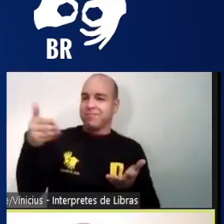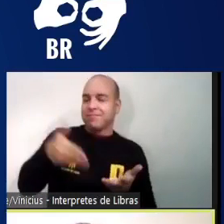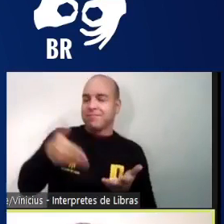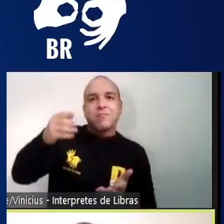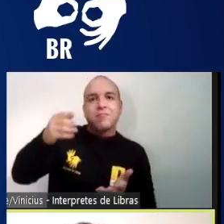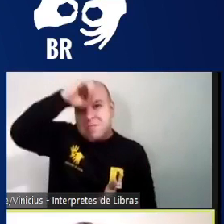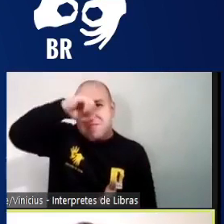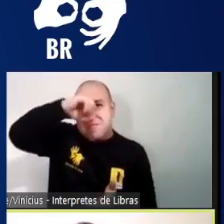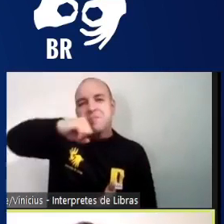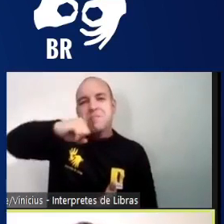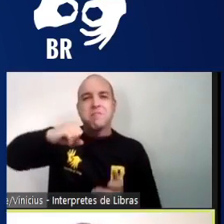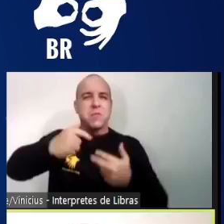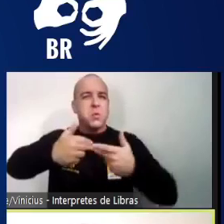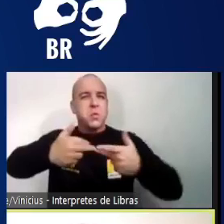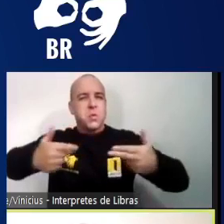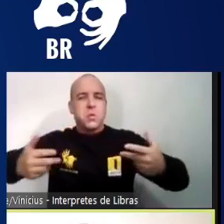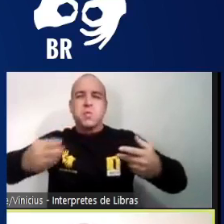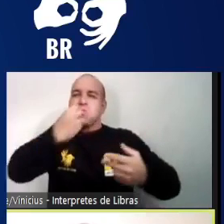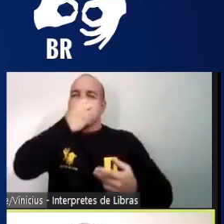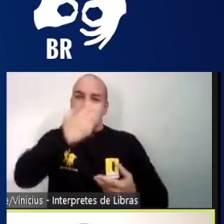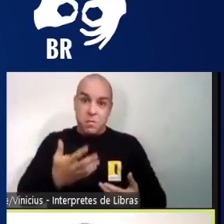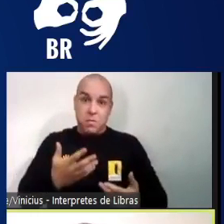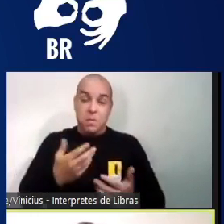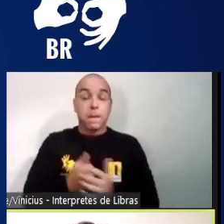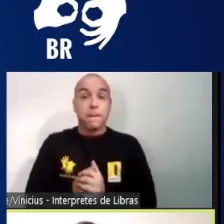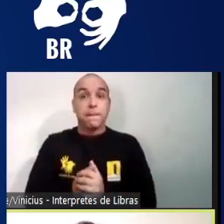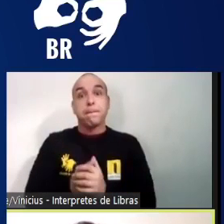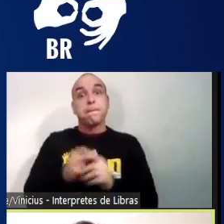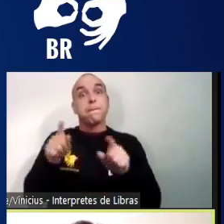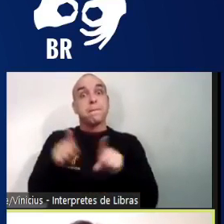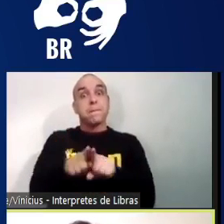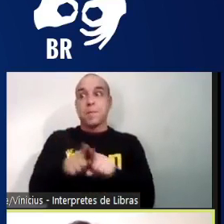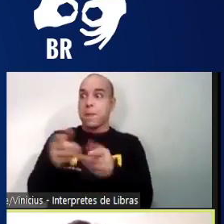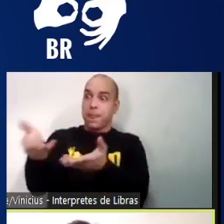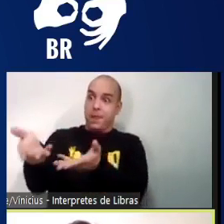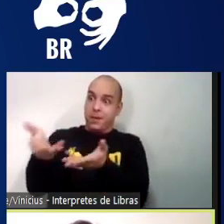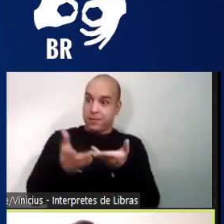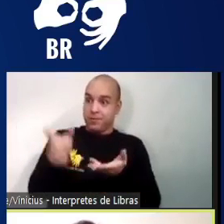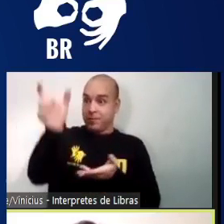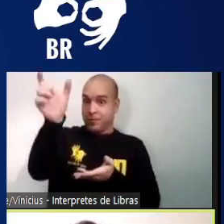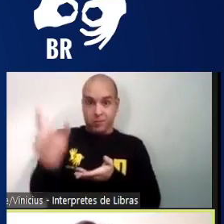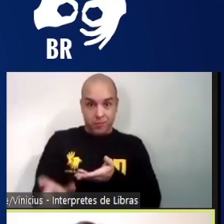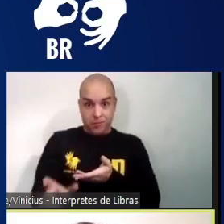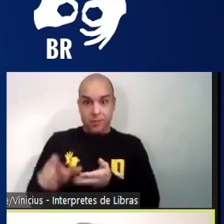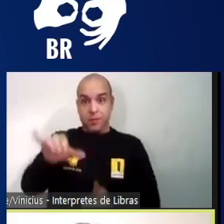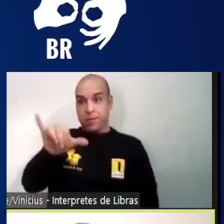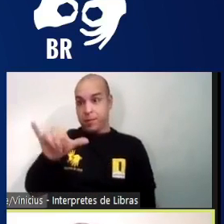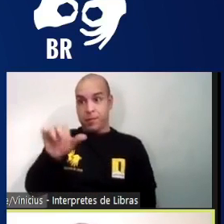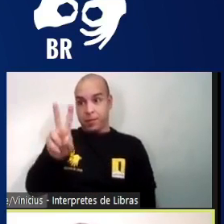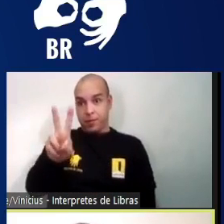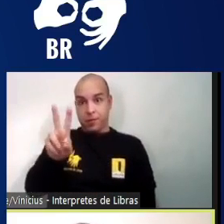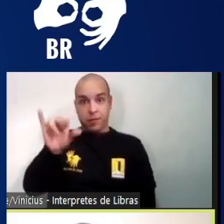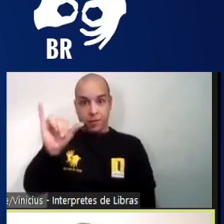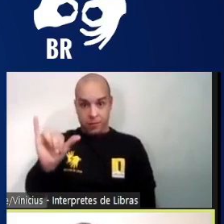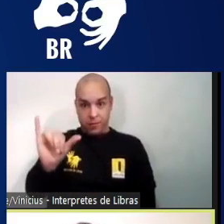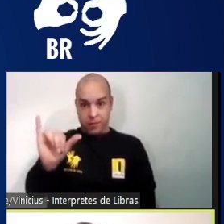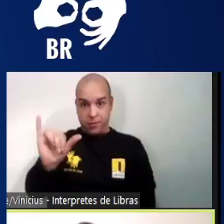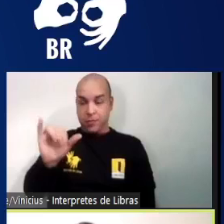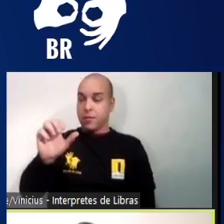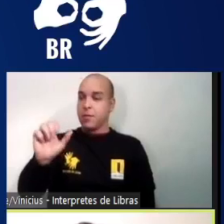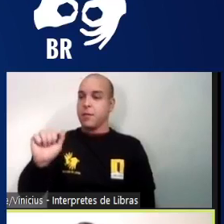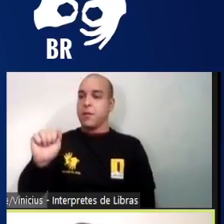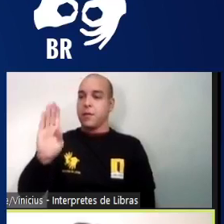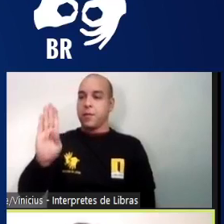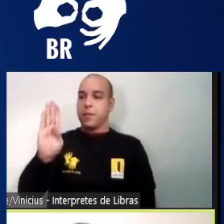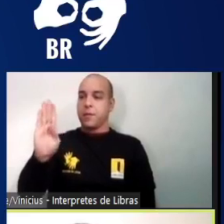conhecimento, aprendizagem. E o mais importante, a nossa convidada hoje é a Ive Abade. Ive